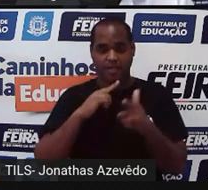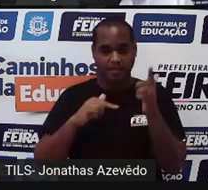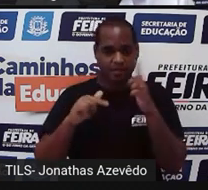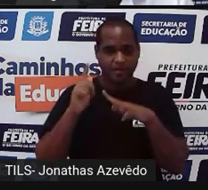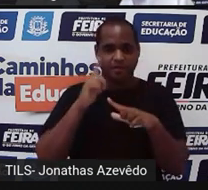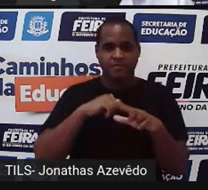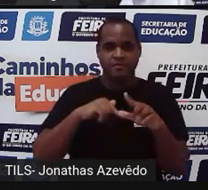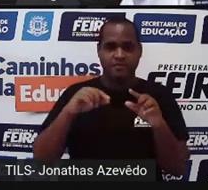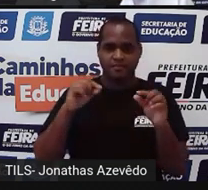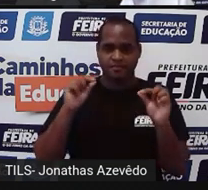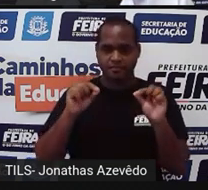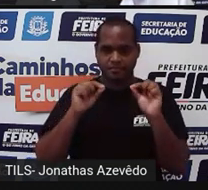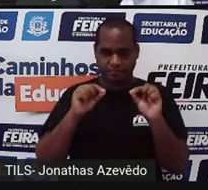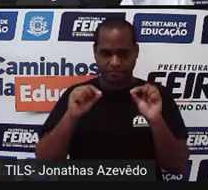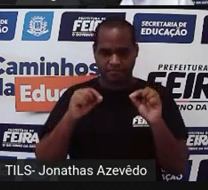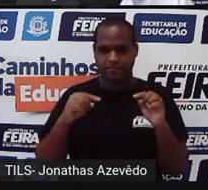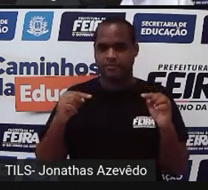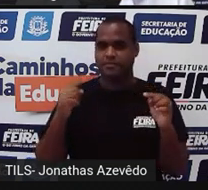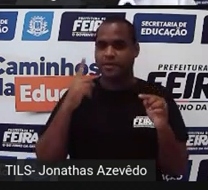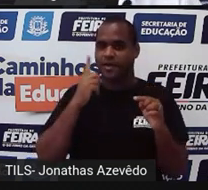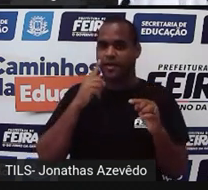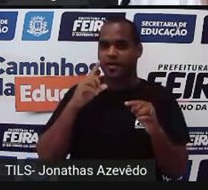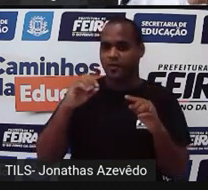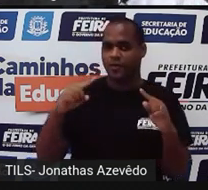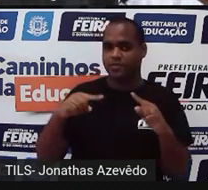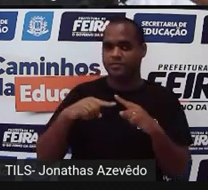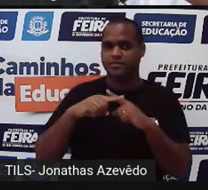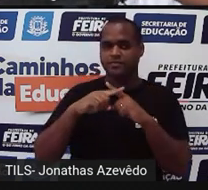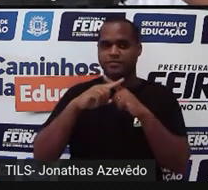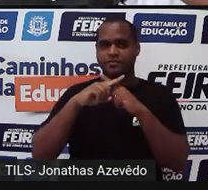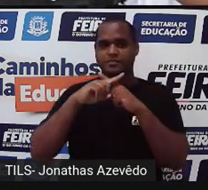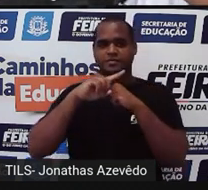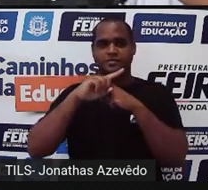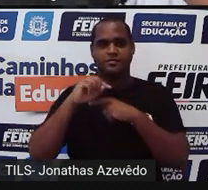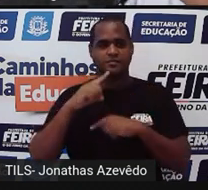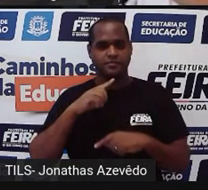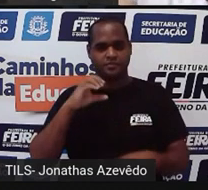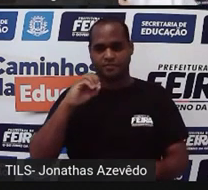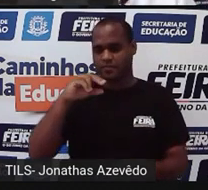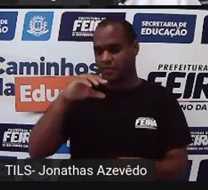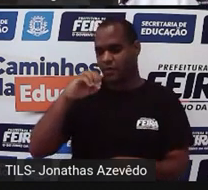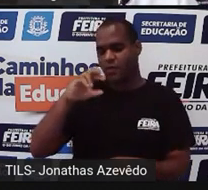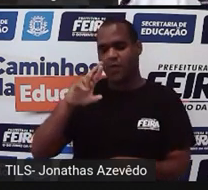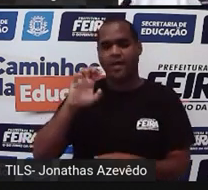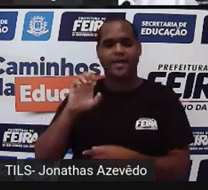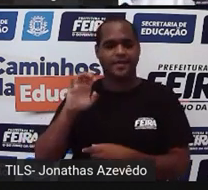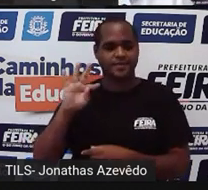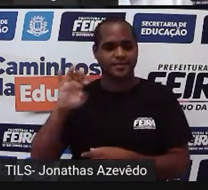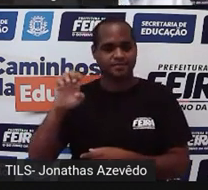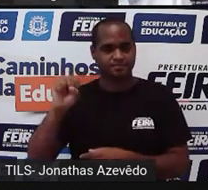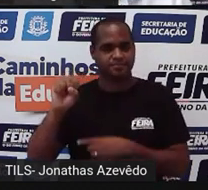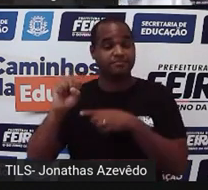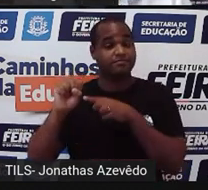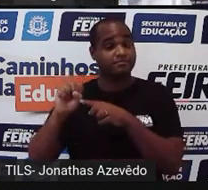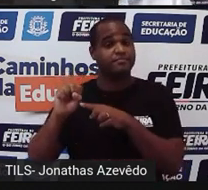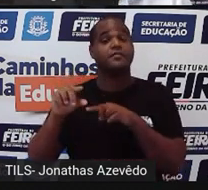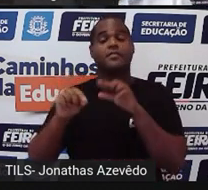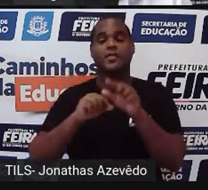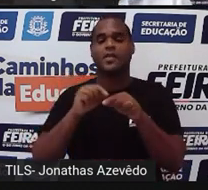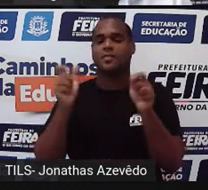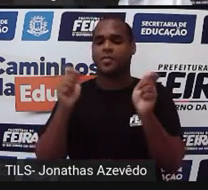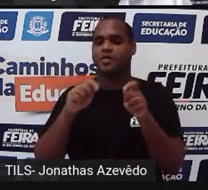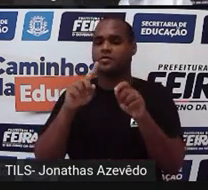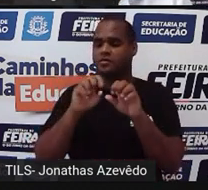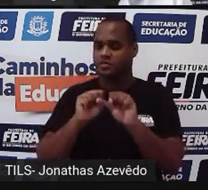das equações desse sistema são retas concorrentes, retas que se cruzam, esse